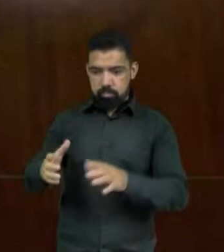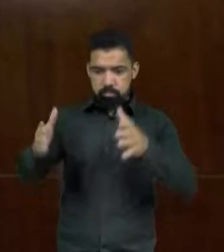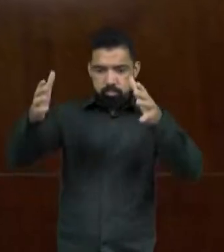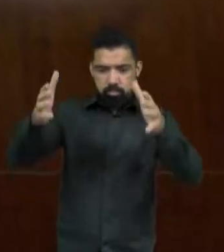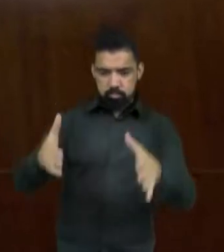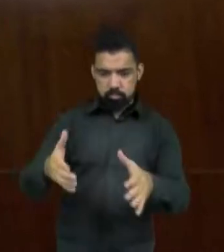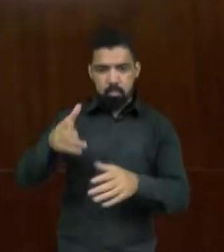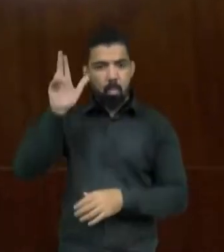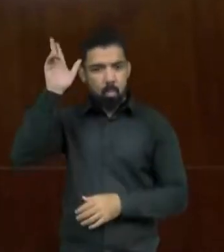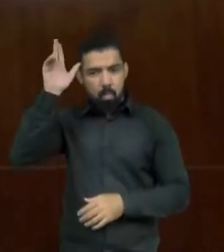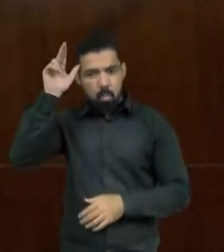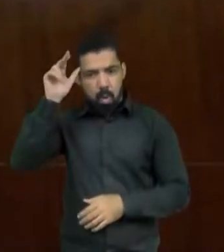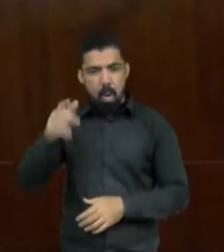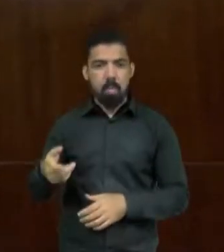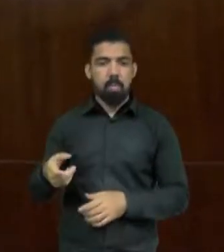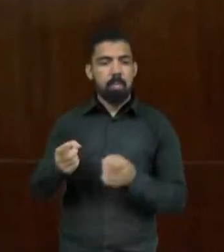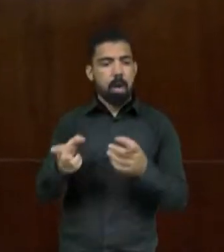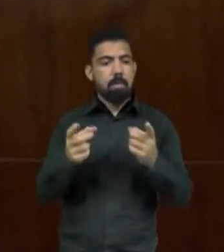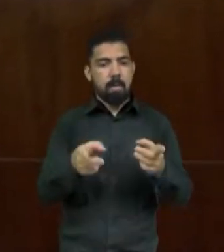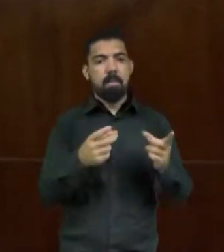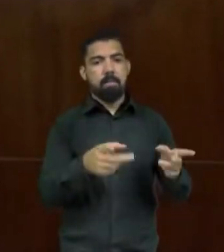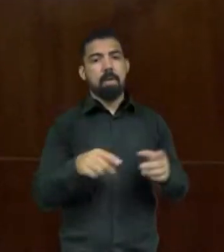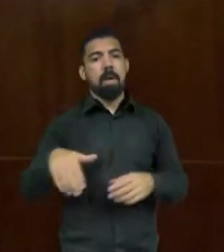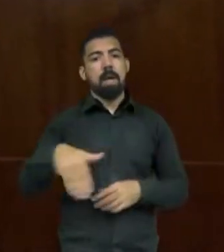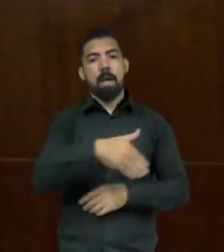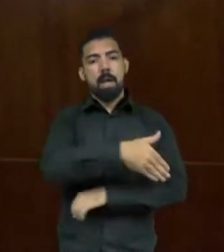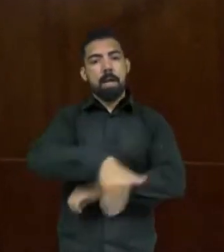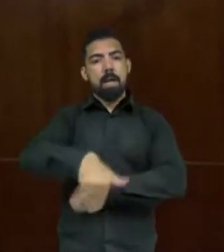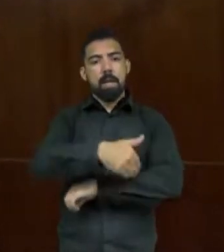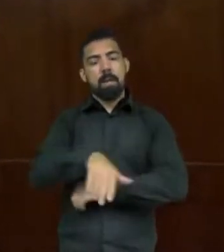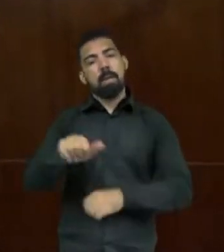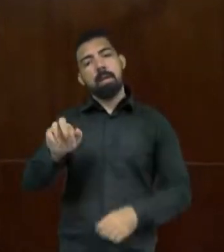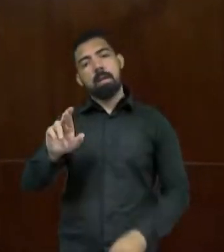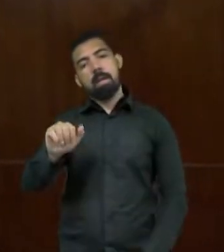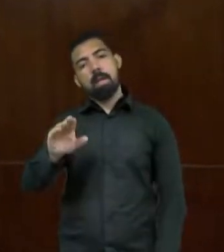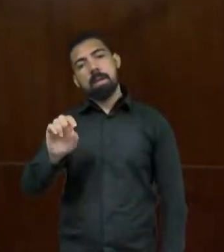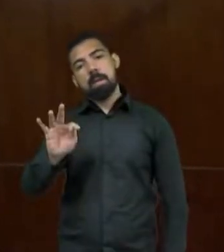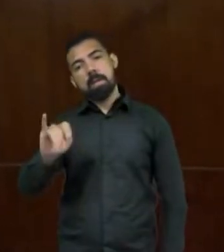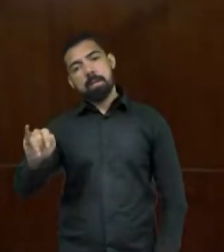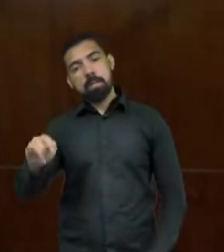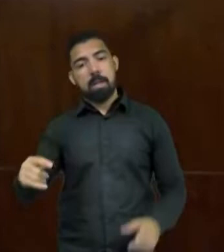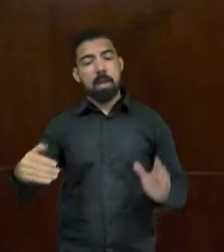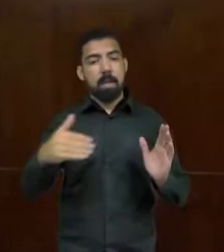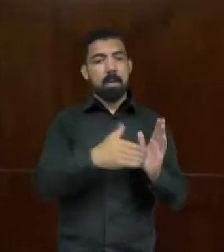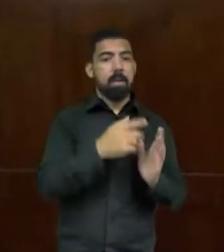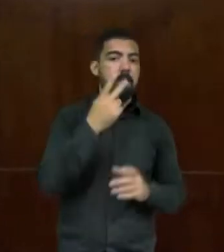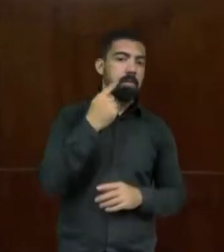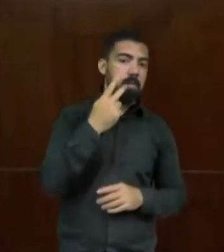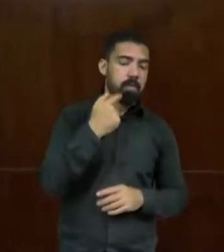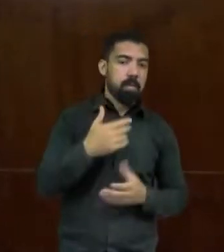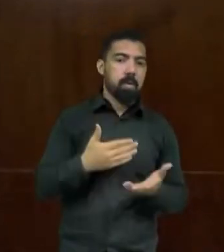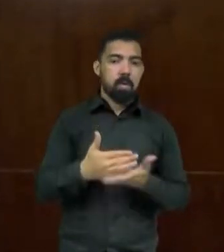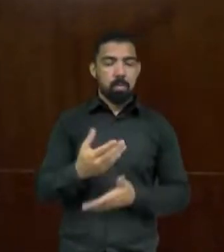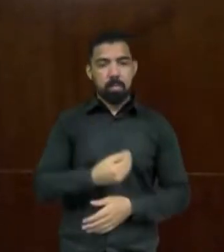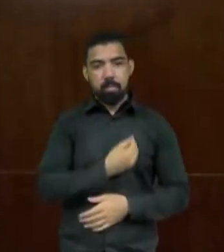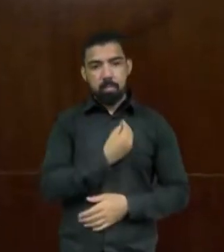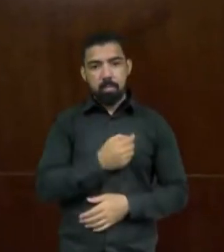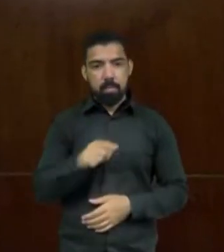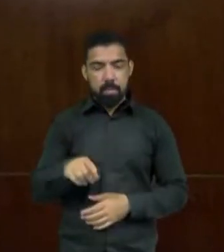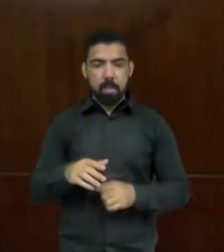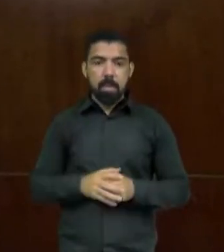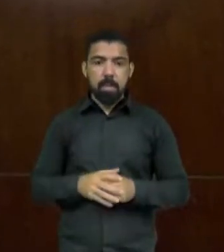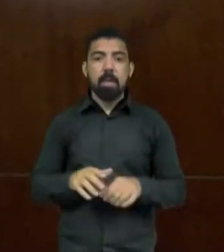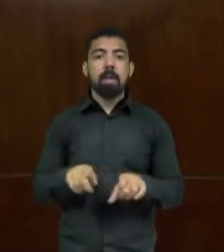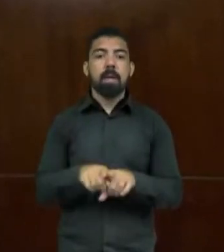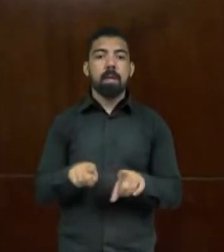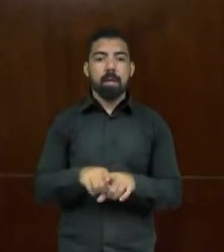ali na estrada que liga Aracati à Fortaleza. Então, desde esse início familiar, o pequeno armazém na Governador Sampaio,